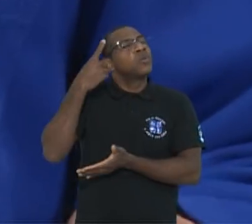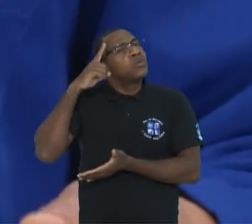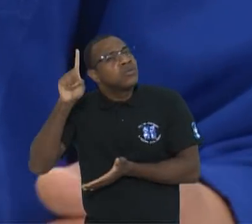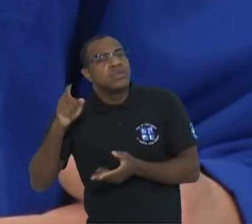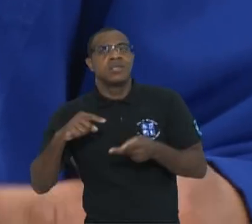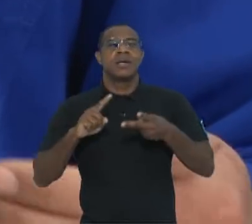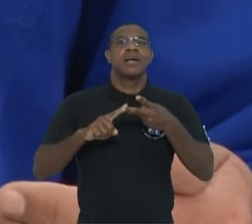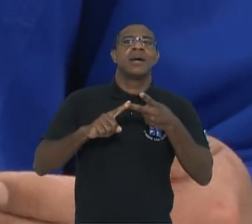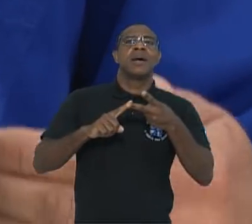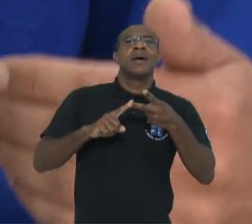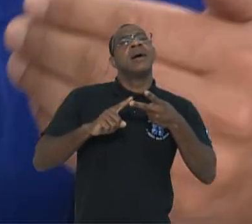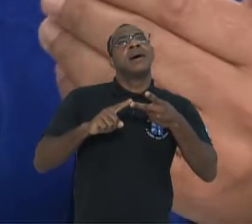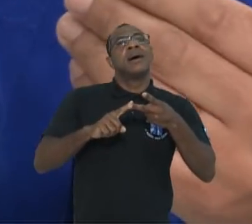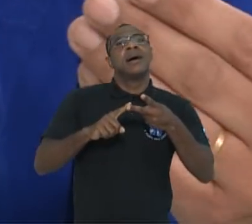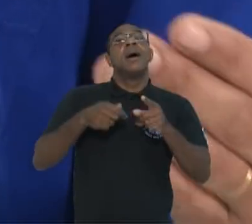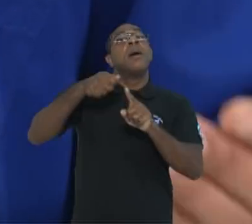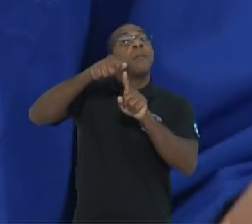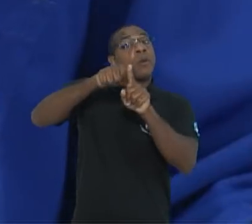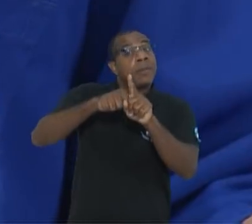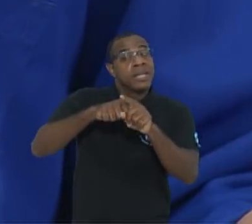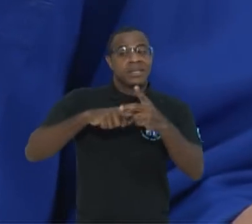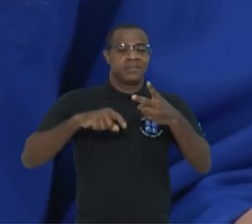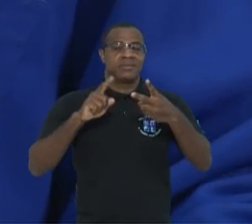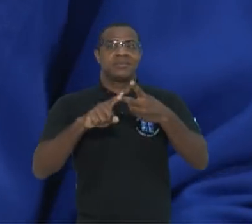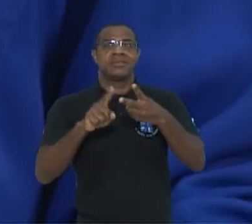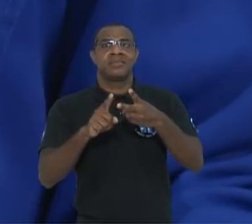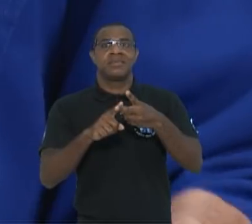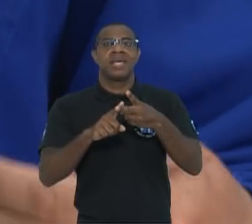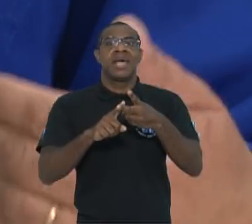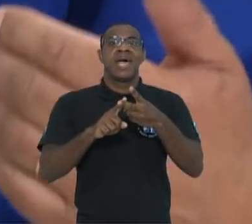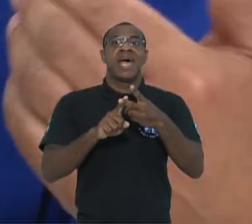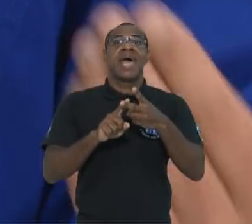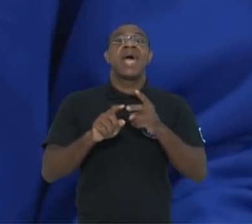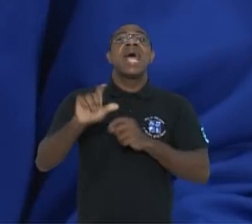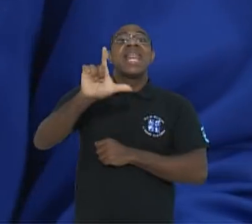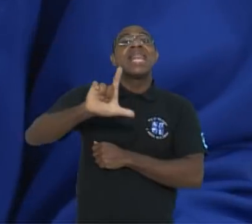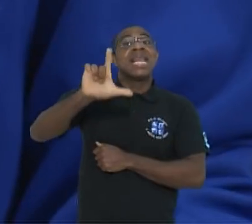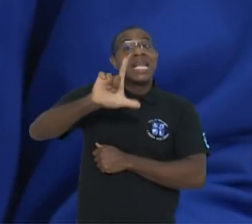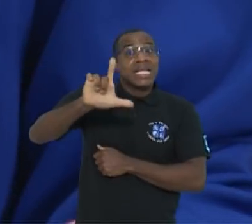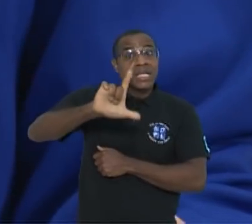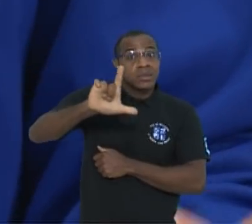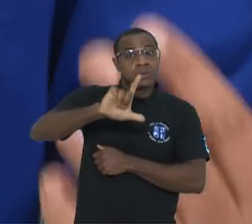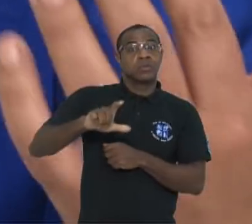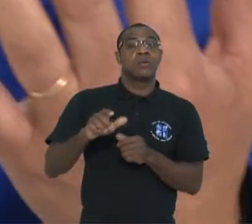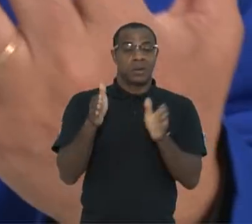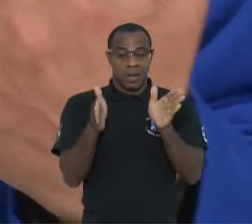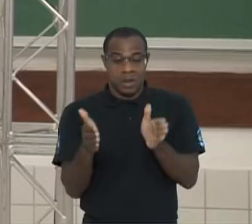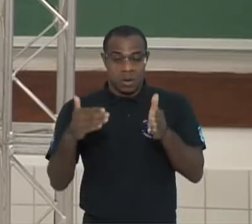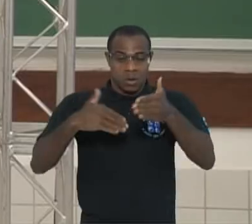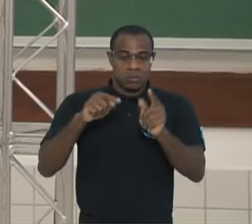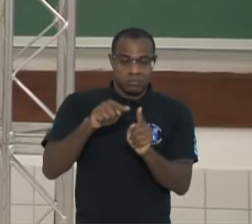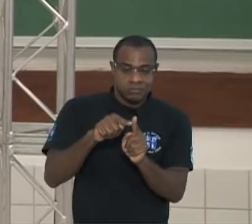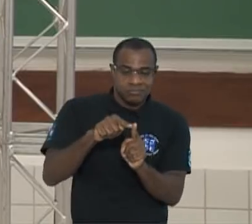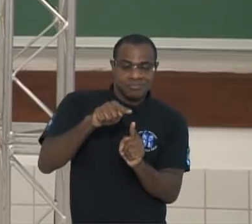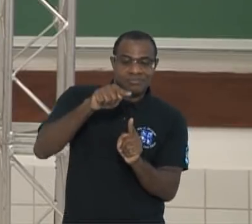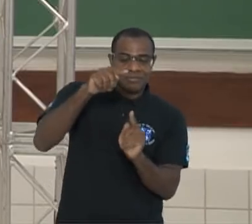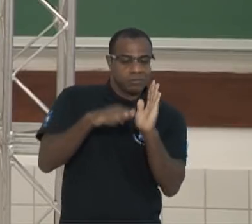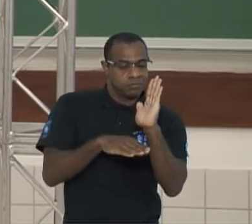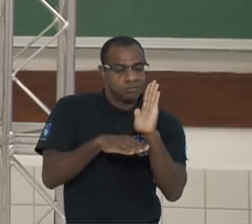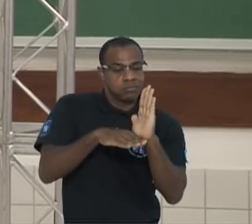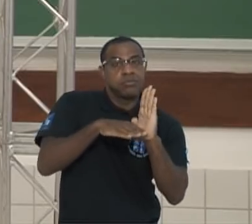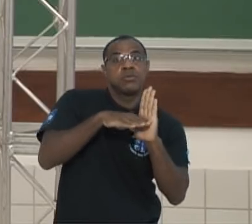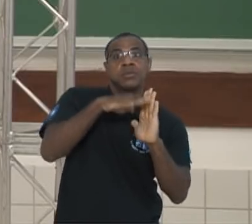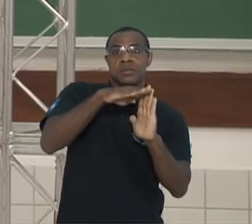litros, em volume, que seria em metros cúbicos, qual que é esse custo, enfim, toda nessa fatura